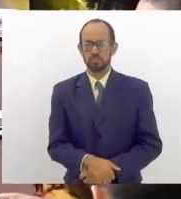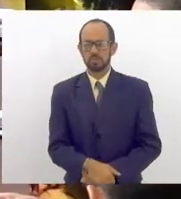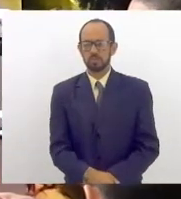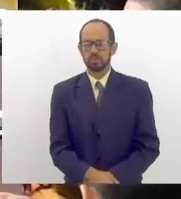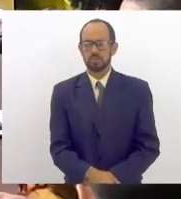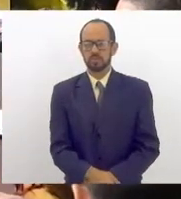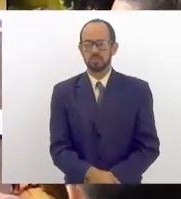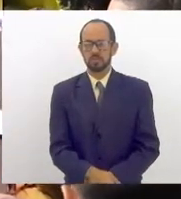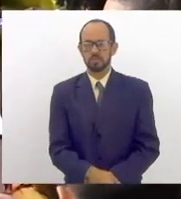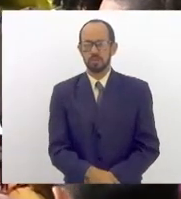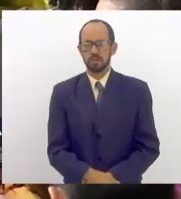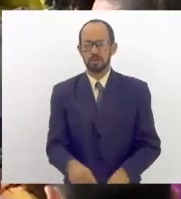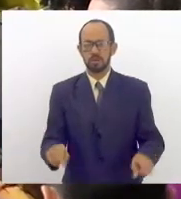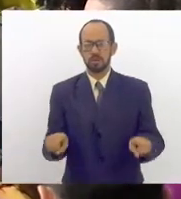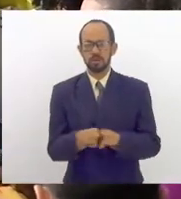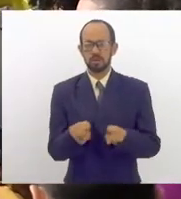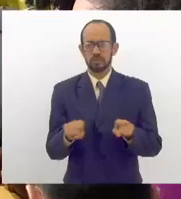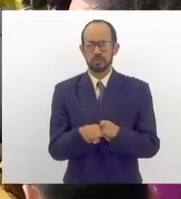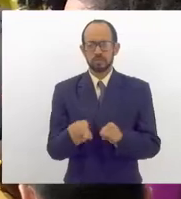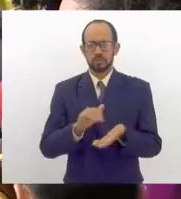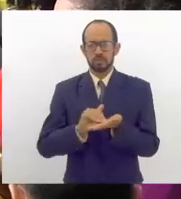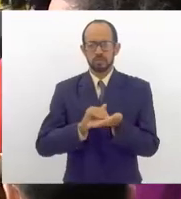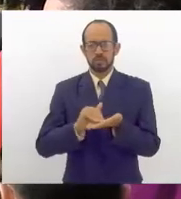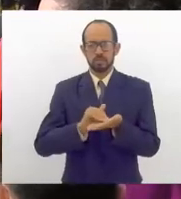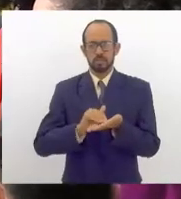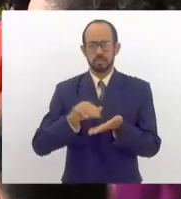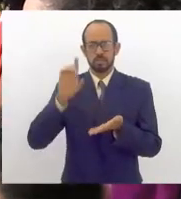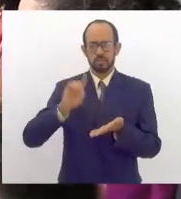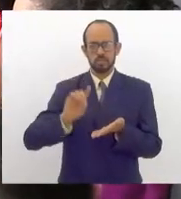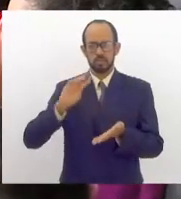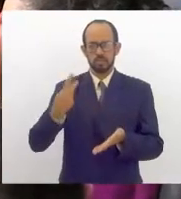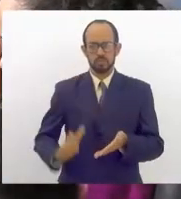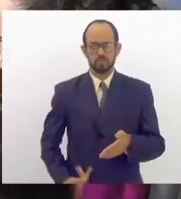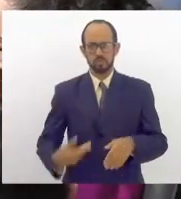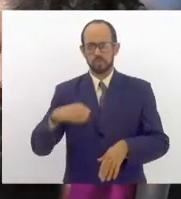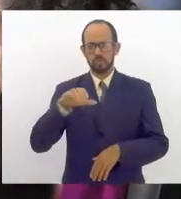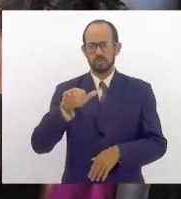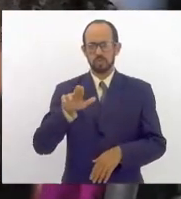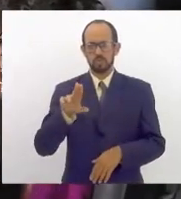E também o secretário de Direitos Humanos da Cut